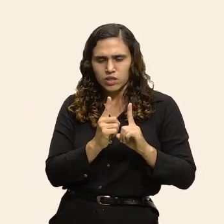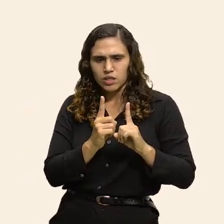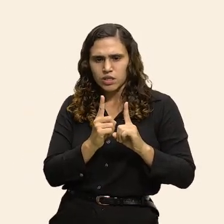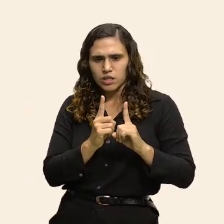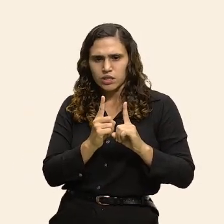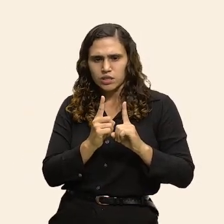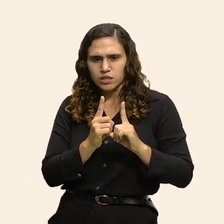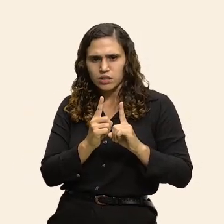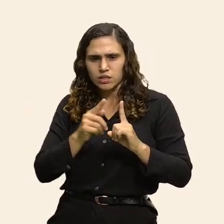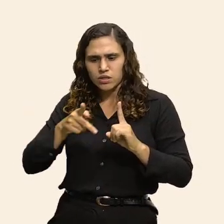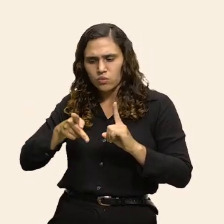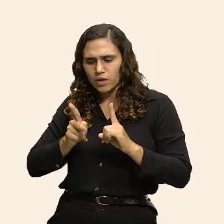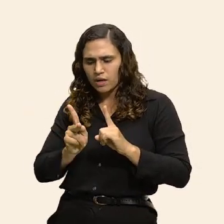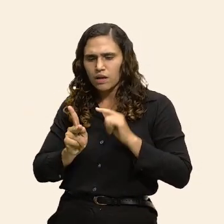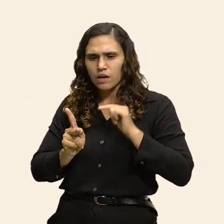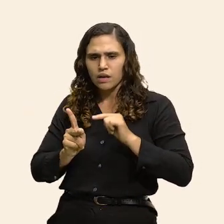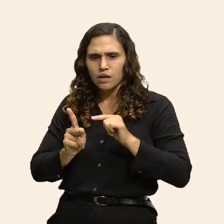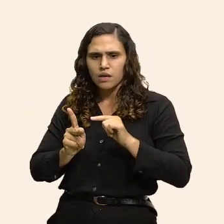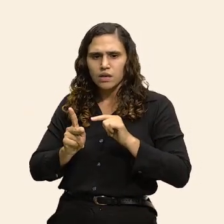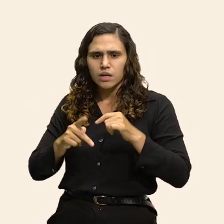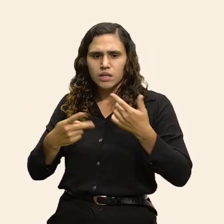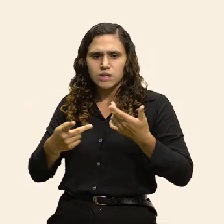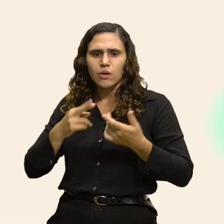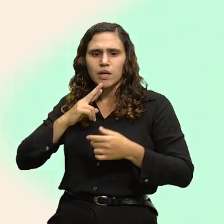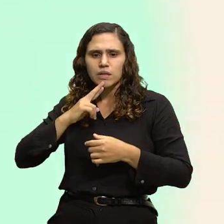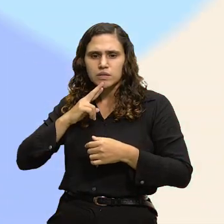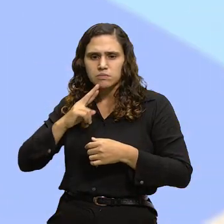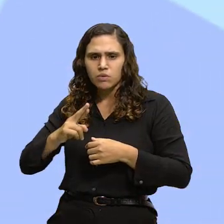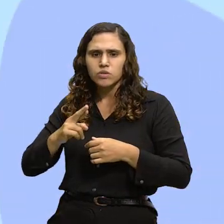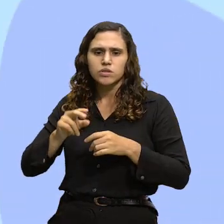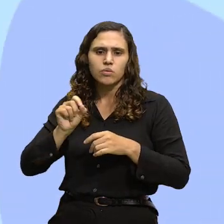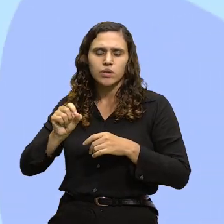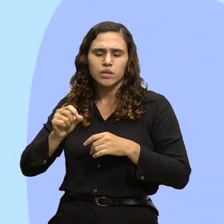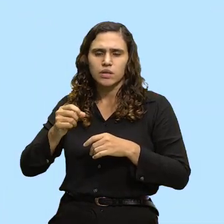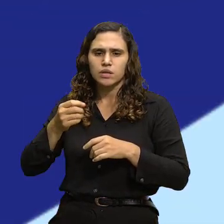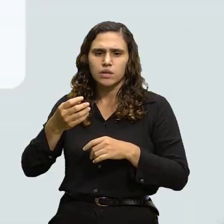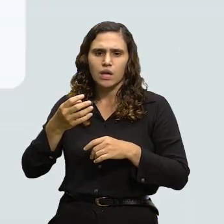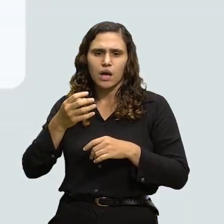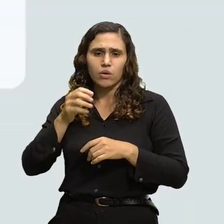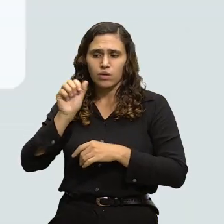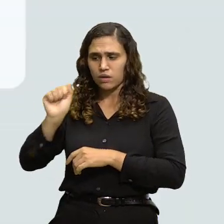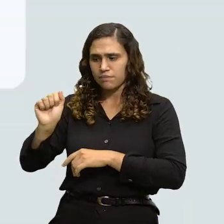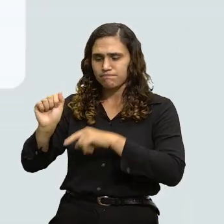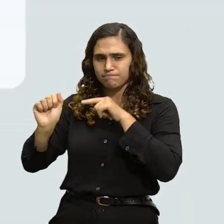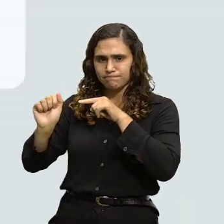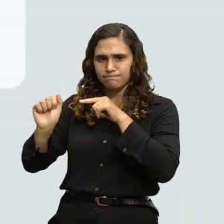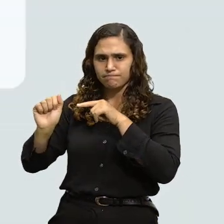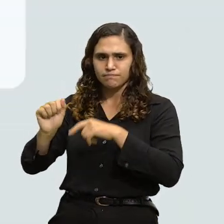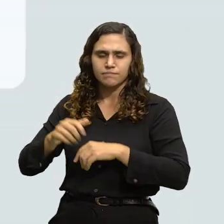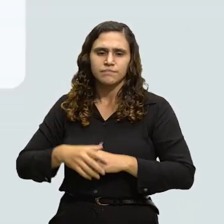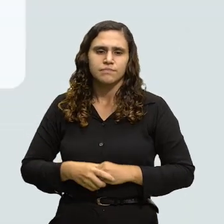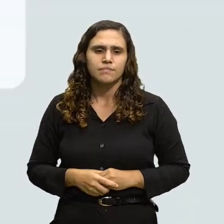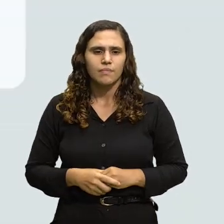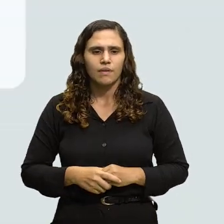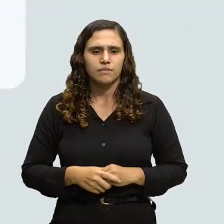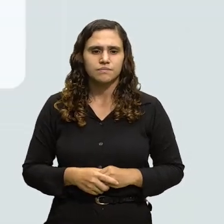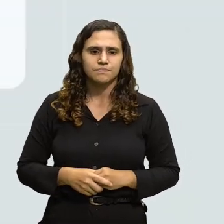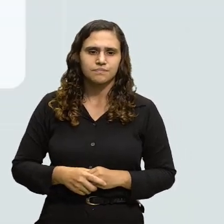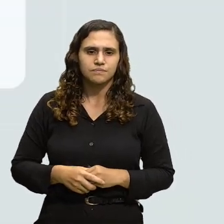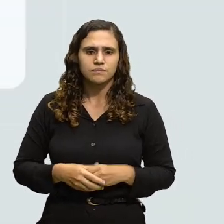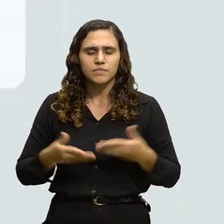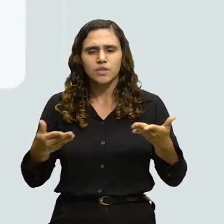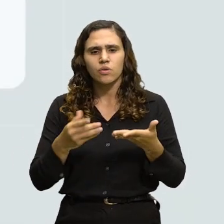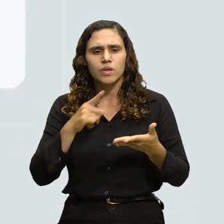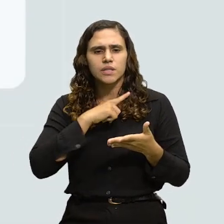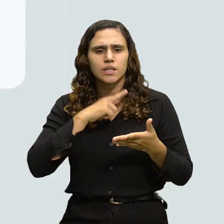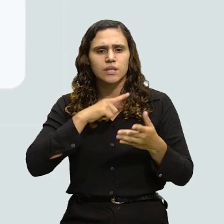que é a quilocaloria. Então nossa resposta é a alternativa A. Bom, agora nós temos aqui uma animação que trata